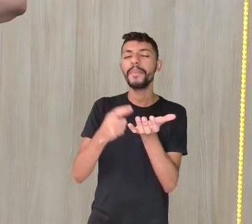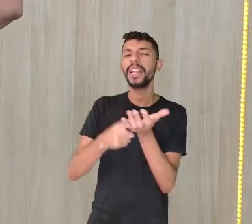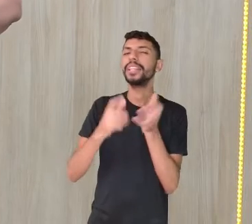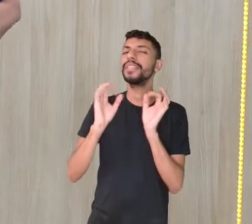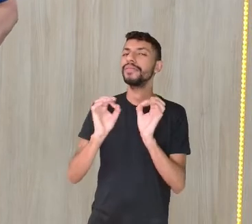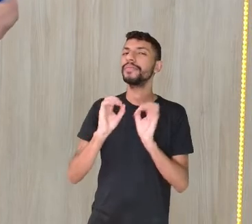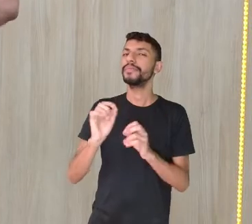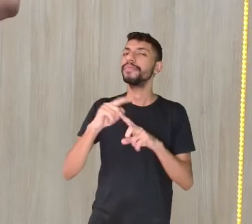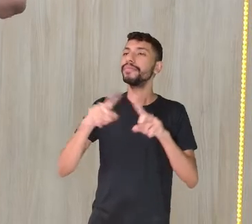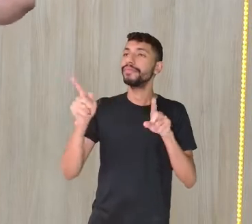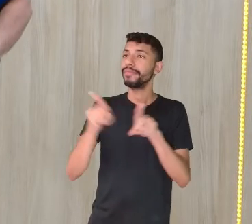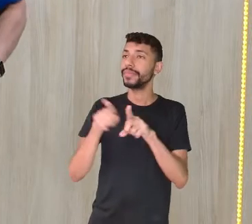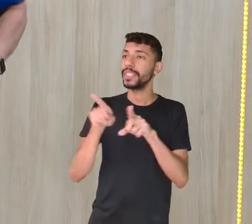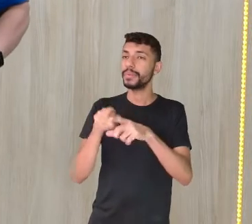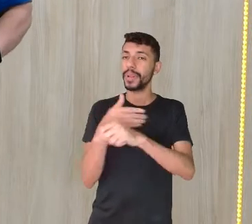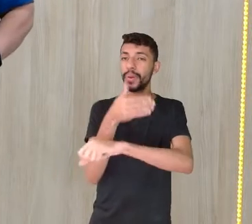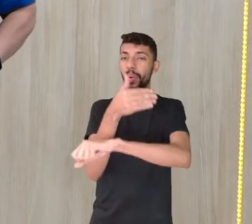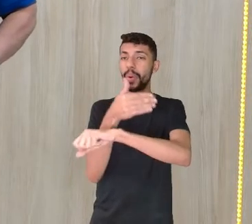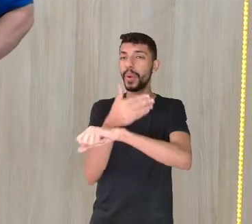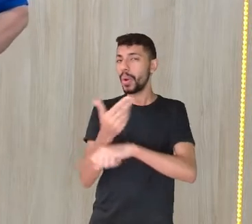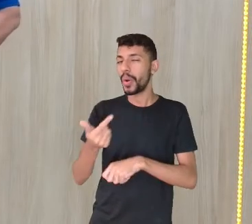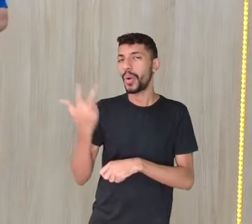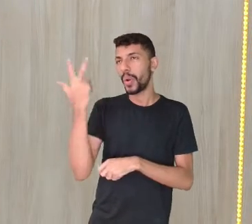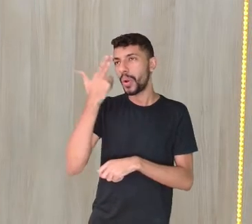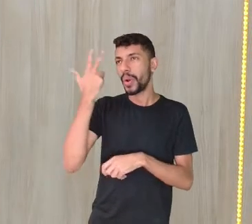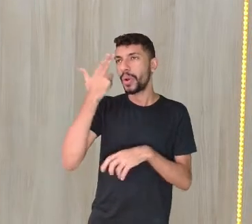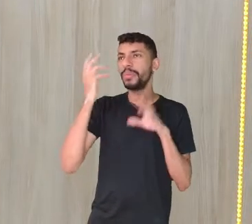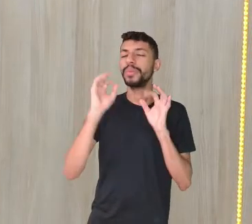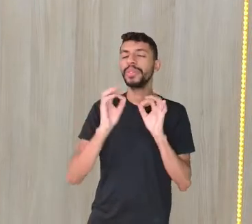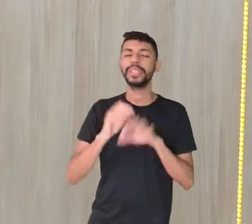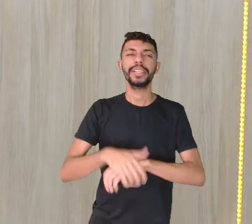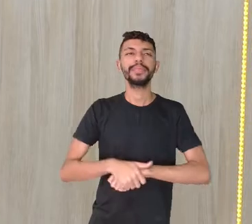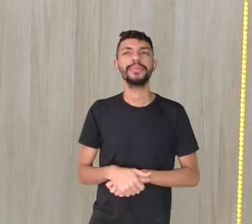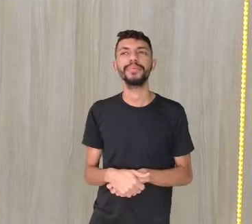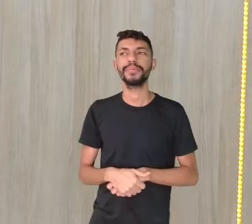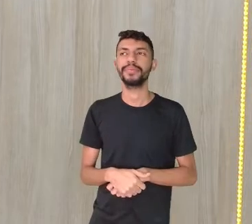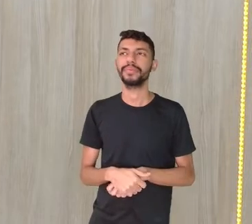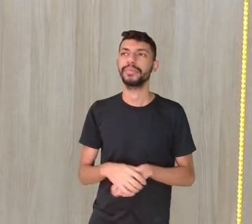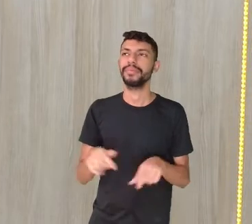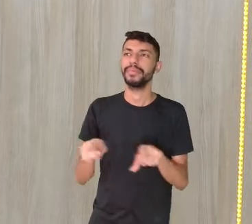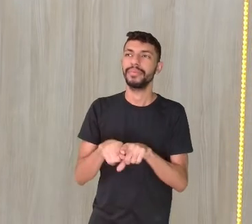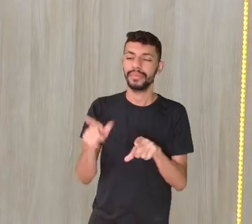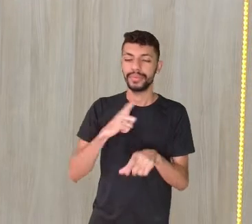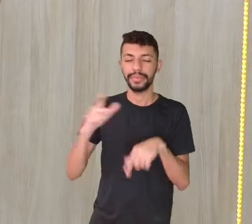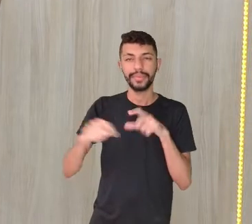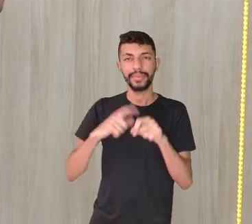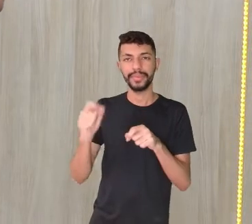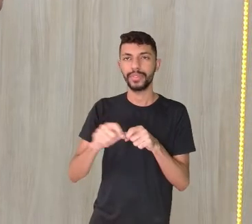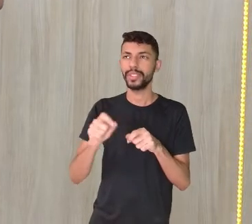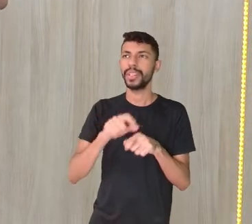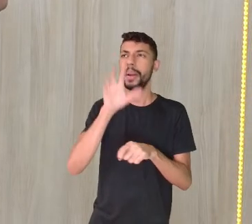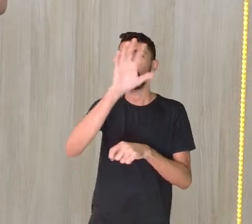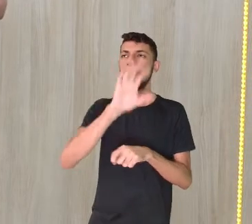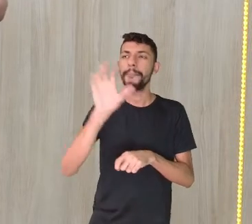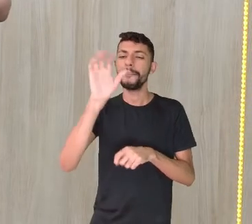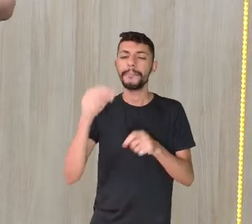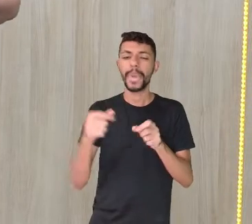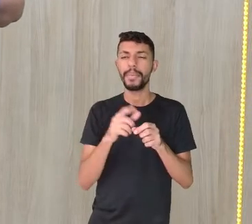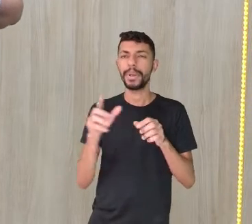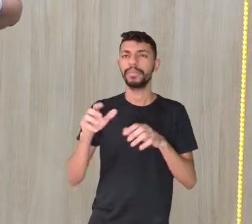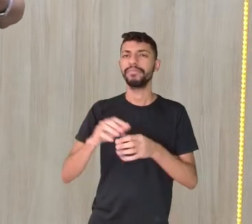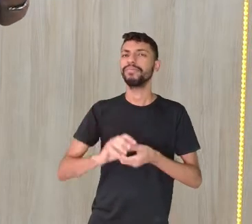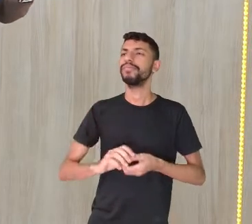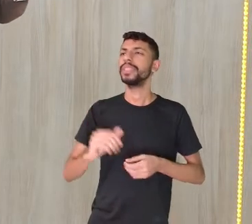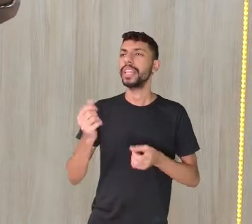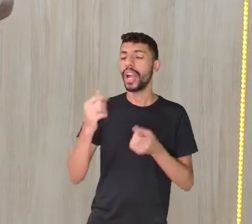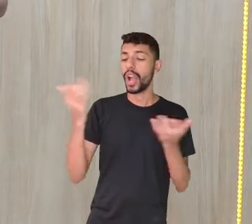mas também táxi comum também está funcionando com aplicativo. Traçamos roteiros como mapas, né? Cada dia ficou